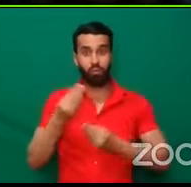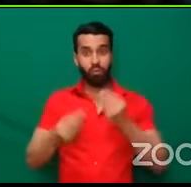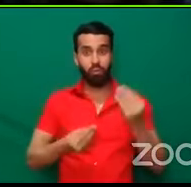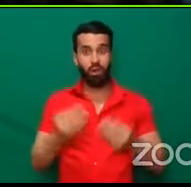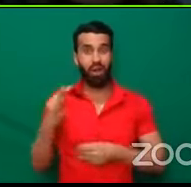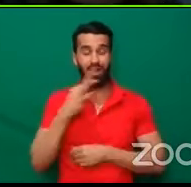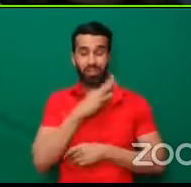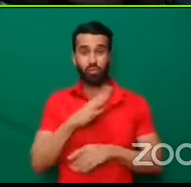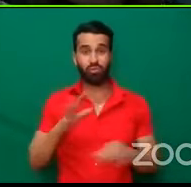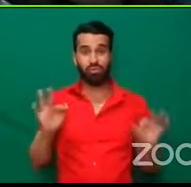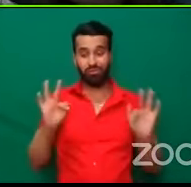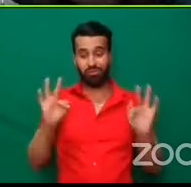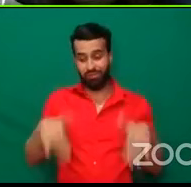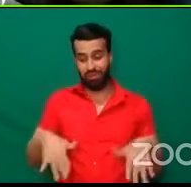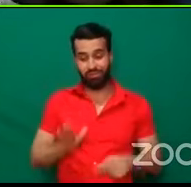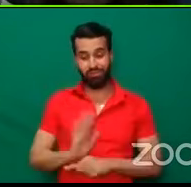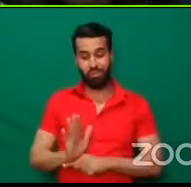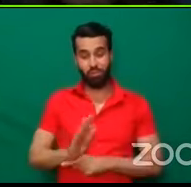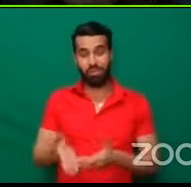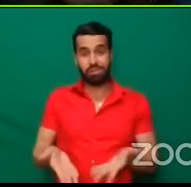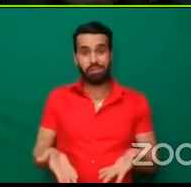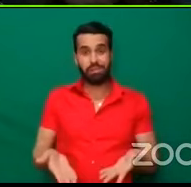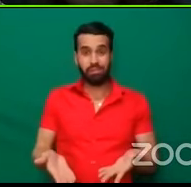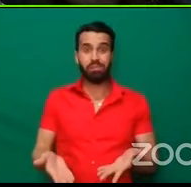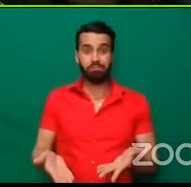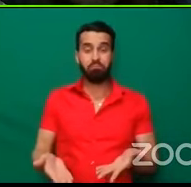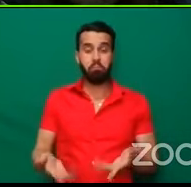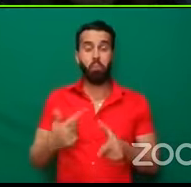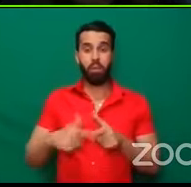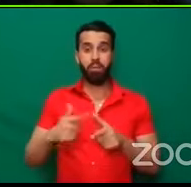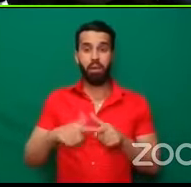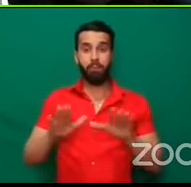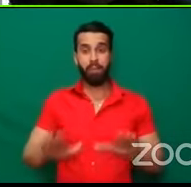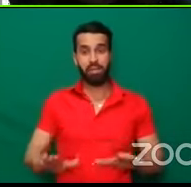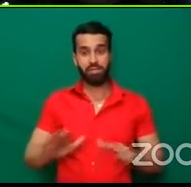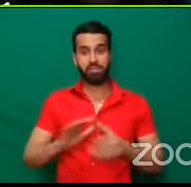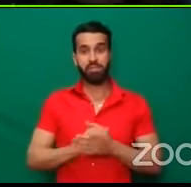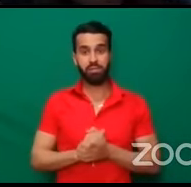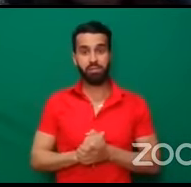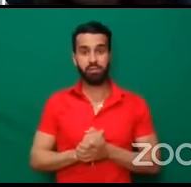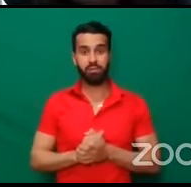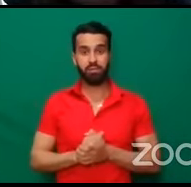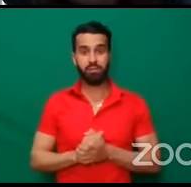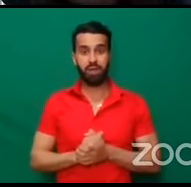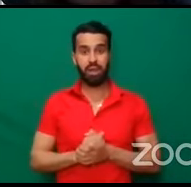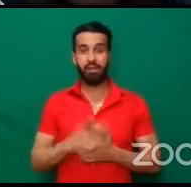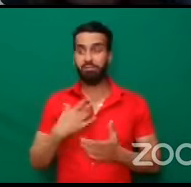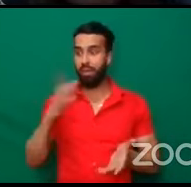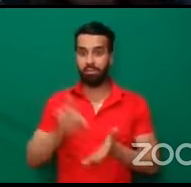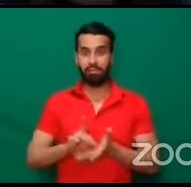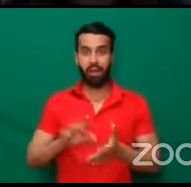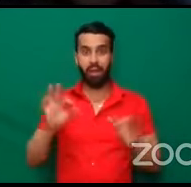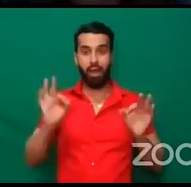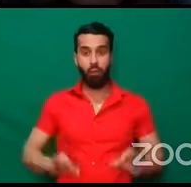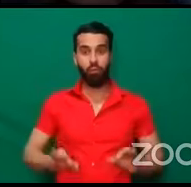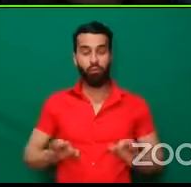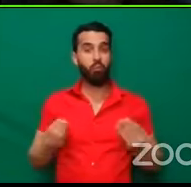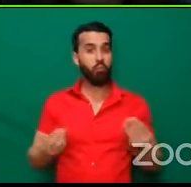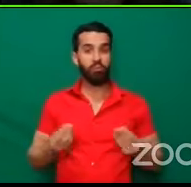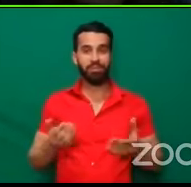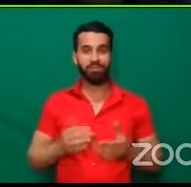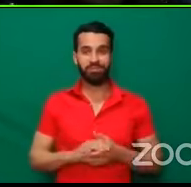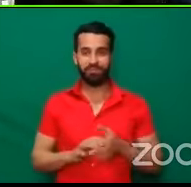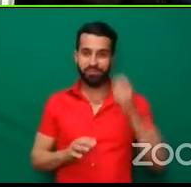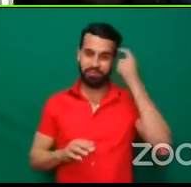o filme, né, com o ator ali. Mas foi essa. Mas em outros... Efeitos reais. Mas em outros